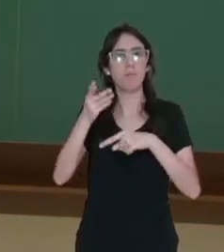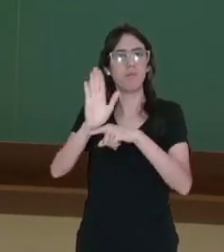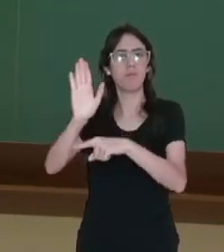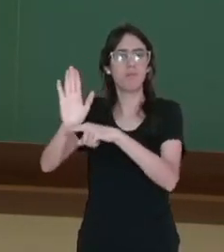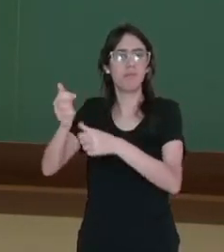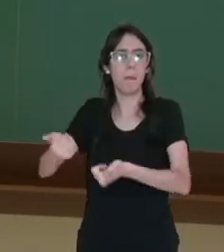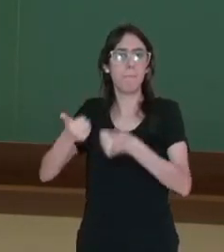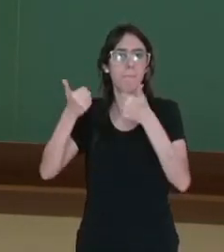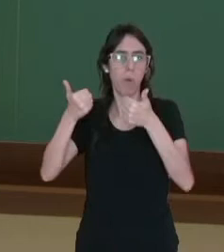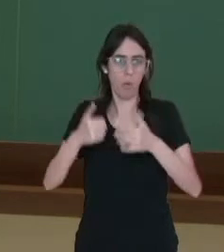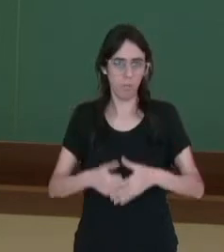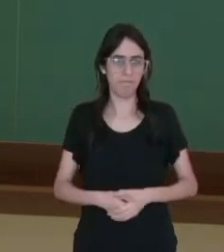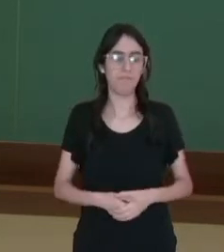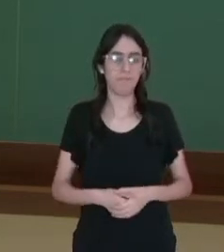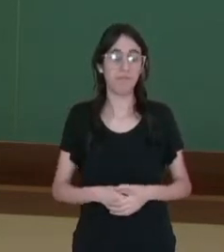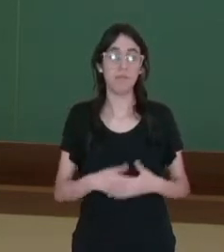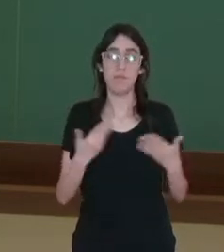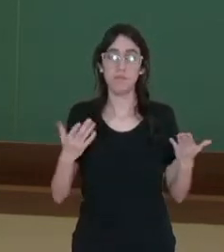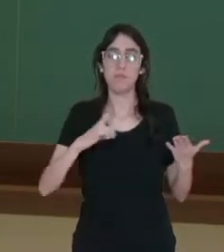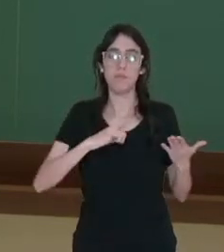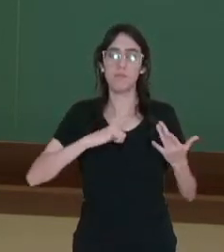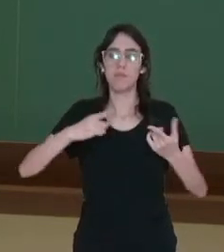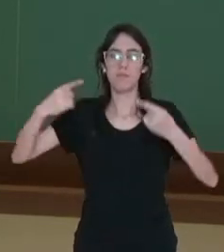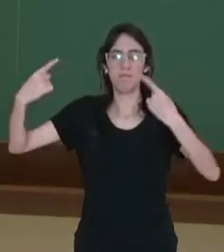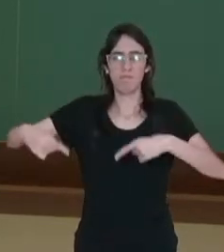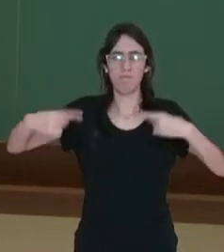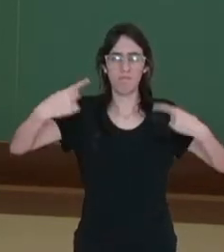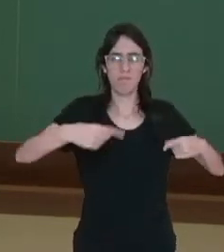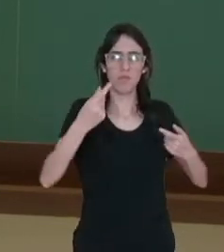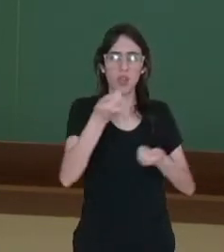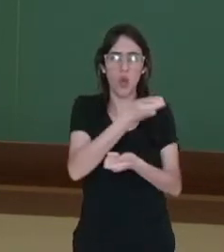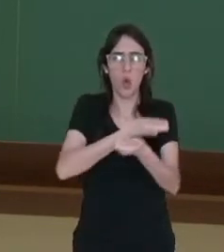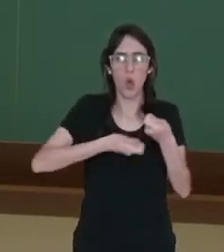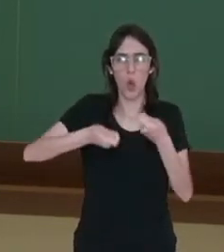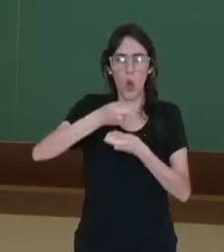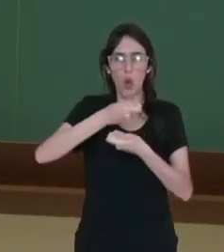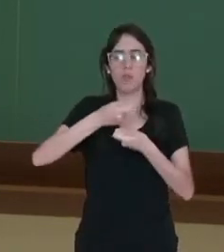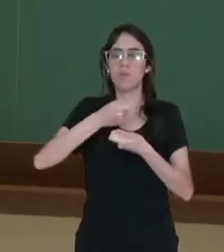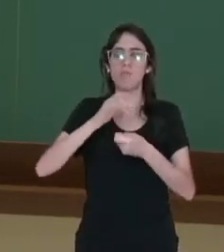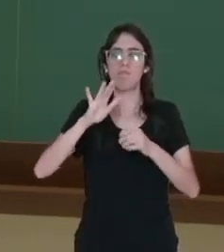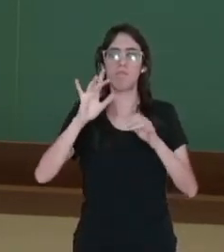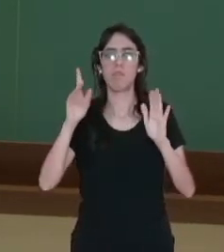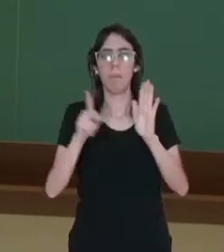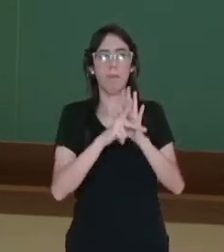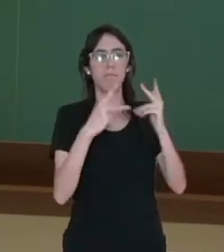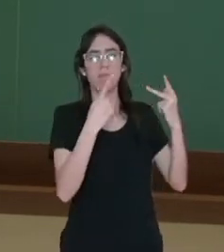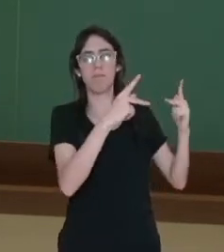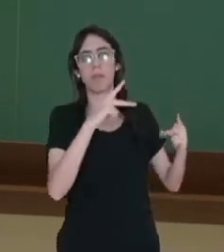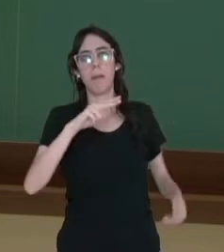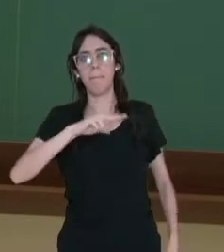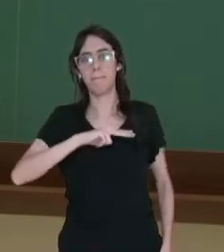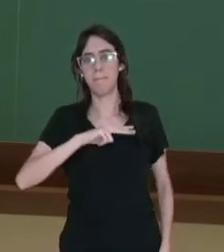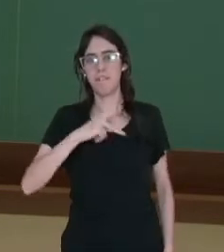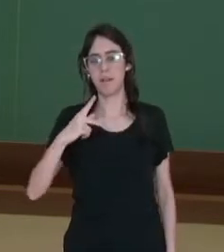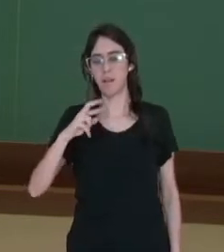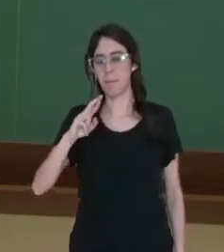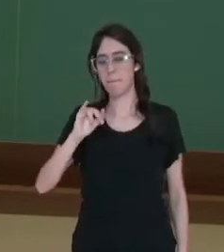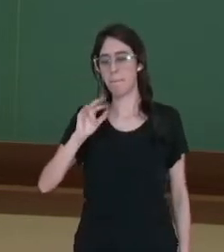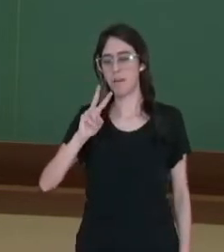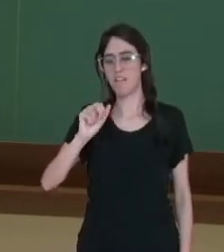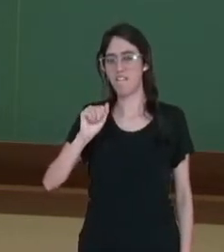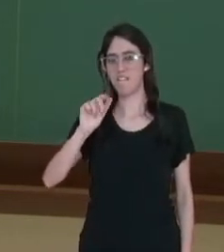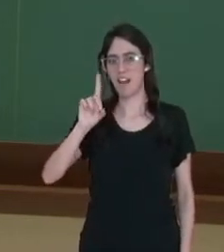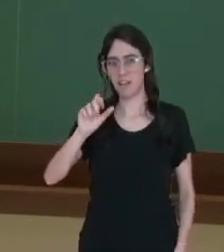criar empresas. A competição econômica fica para a iniciativa privada. A política de redução